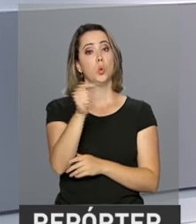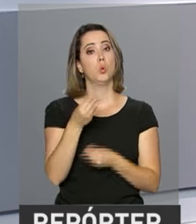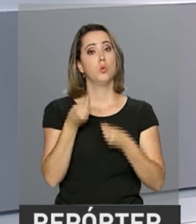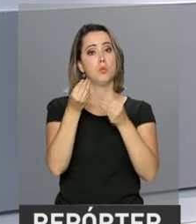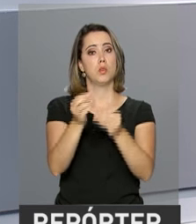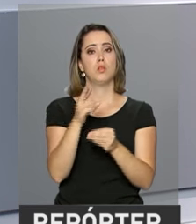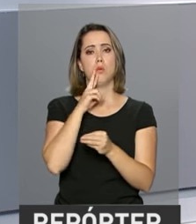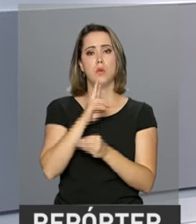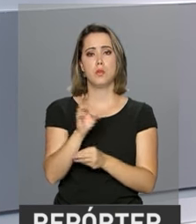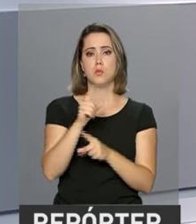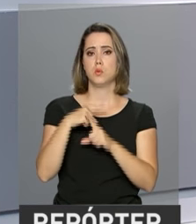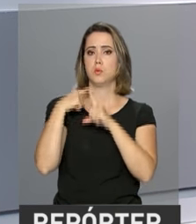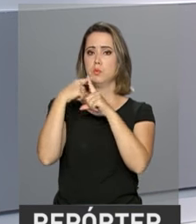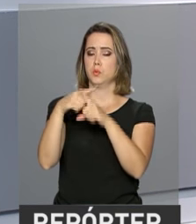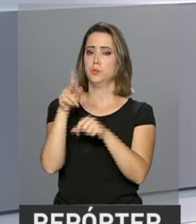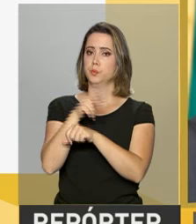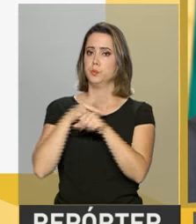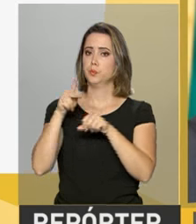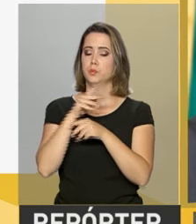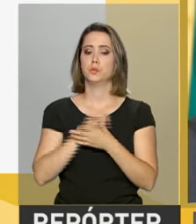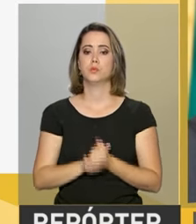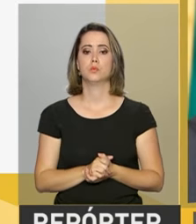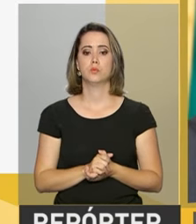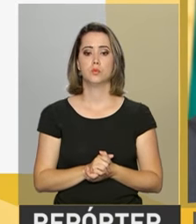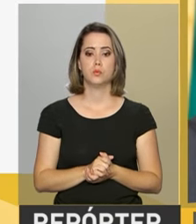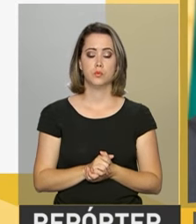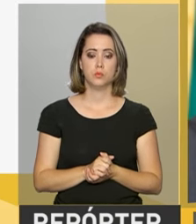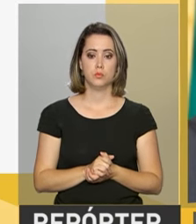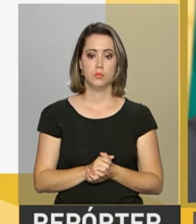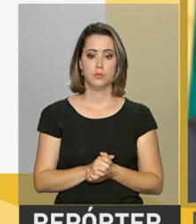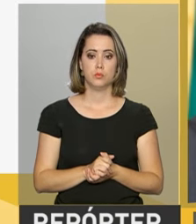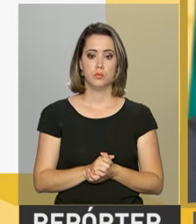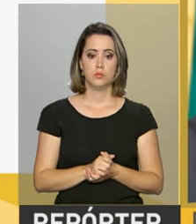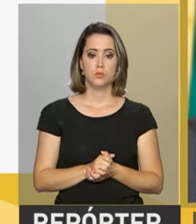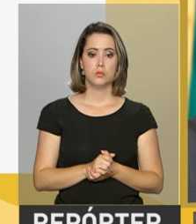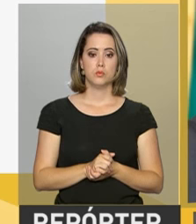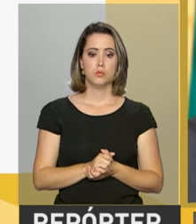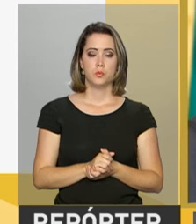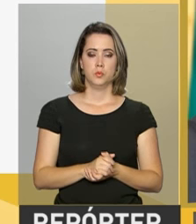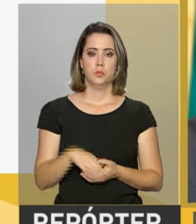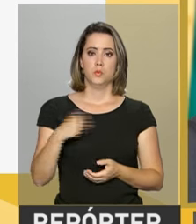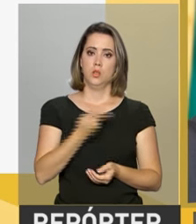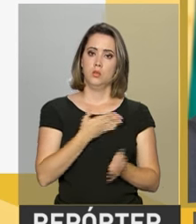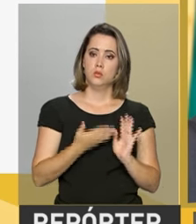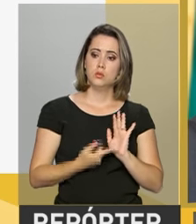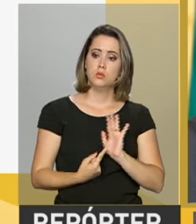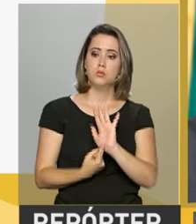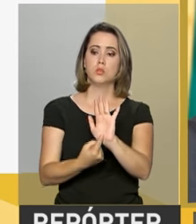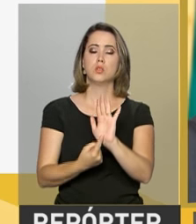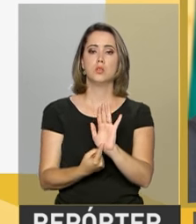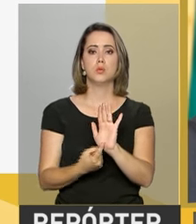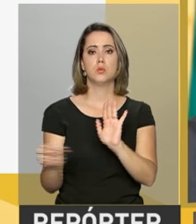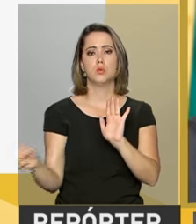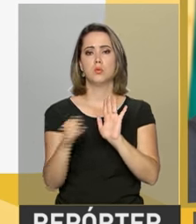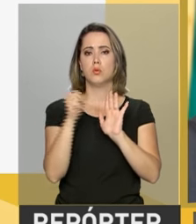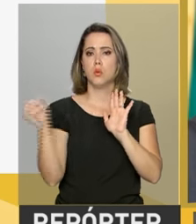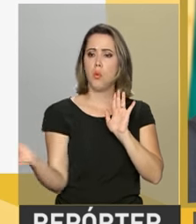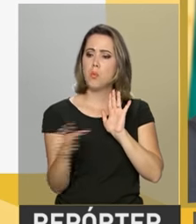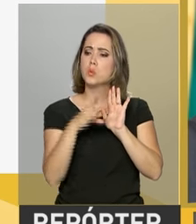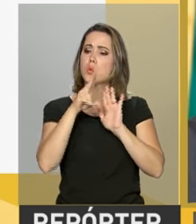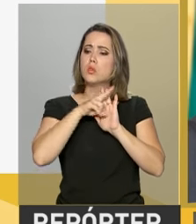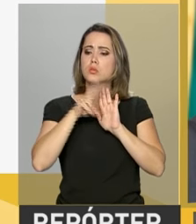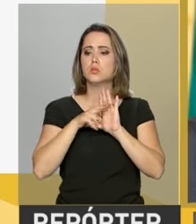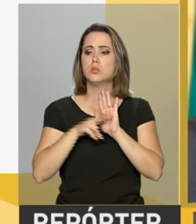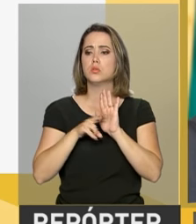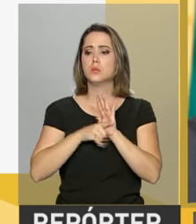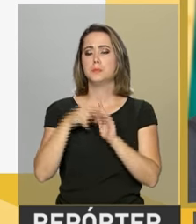resposta positiva ao país. Quando nós mandamos uma reforma, nós, com toda franqueza, nós pensamos, bom, acho que